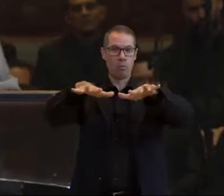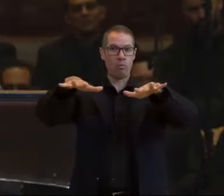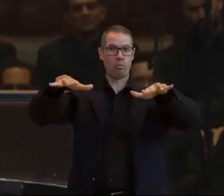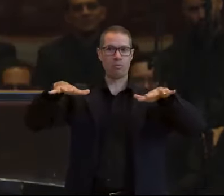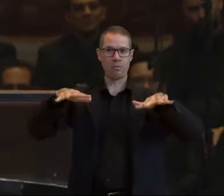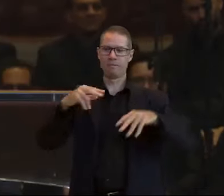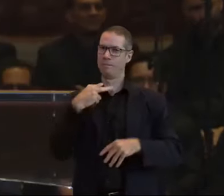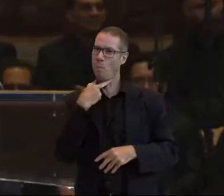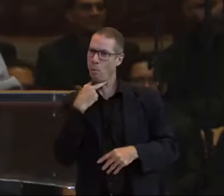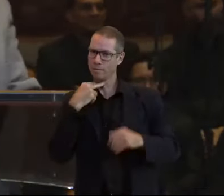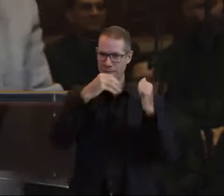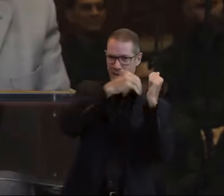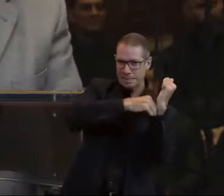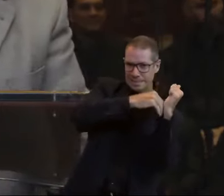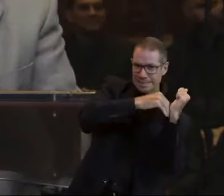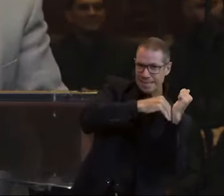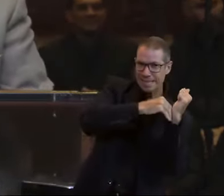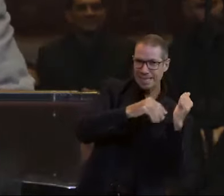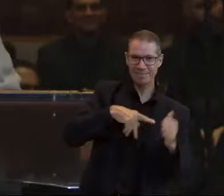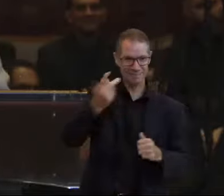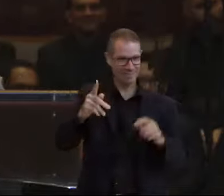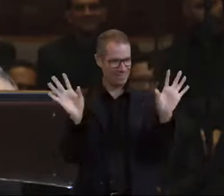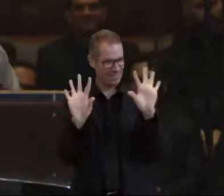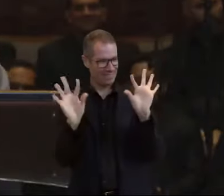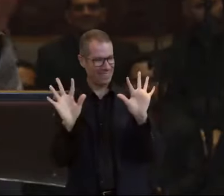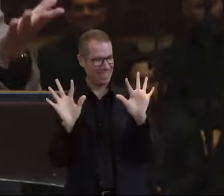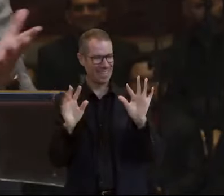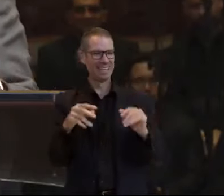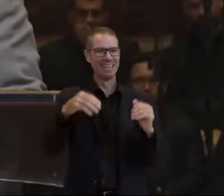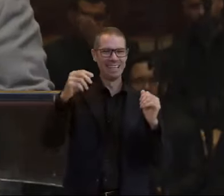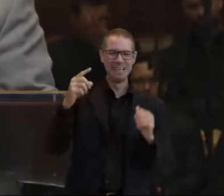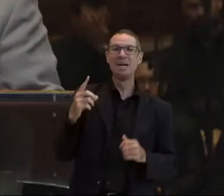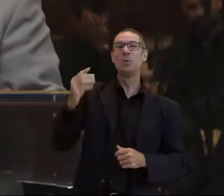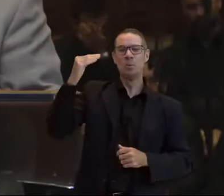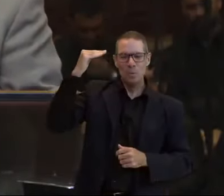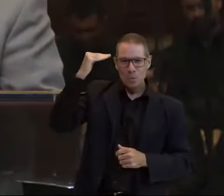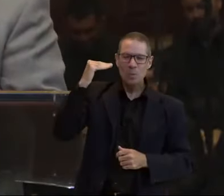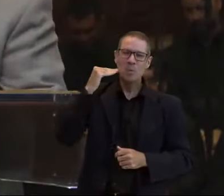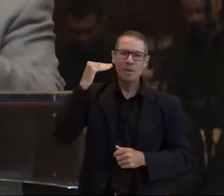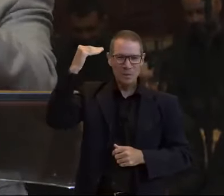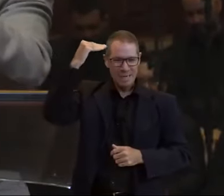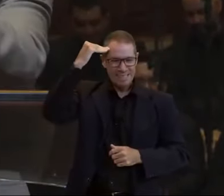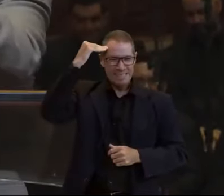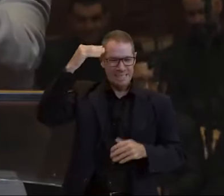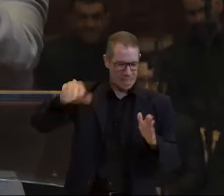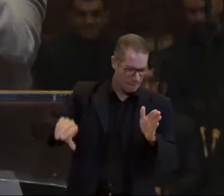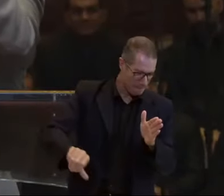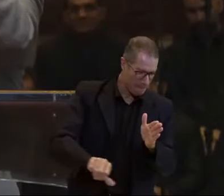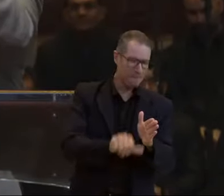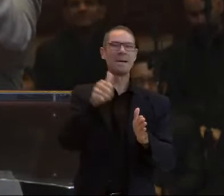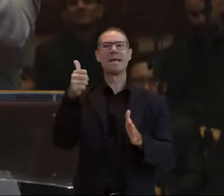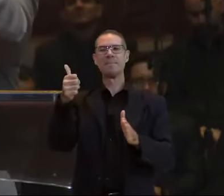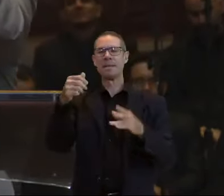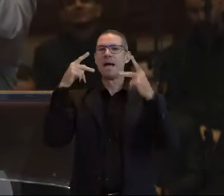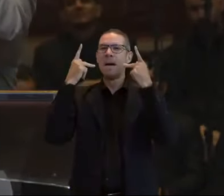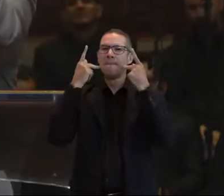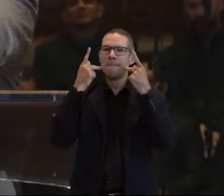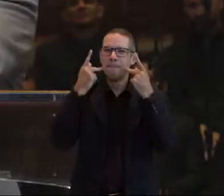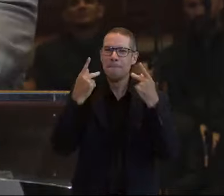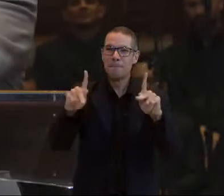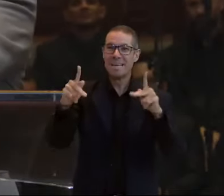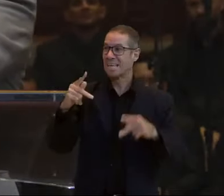não posso falar ainda, né? Não posso, tá? Você vai ver um adolescente, tá, que pela primeira vez vai pregar na